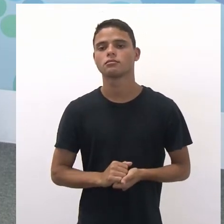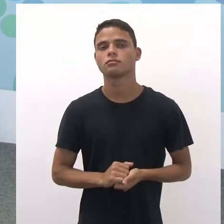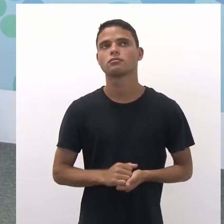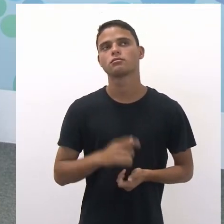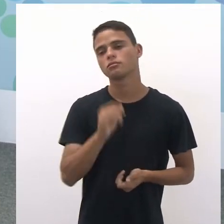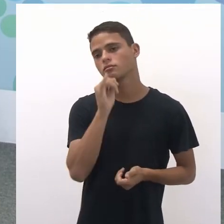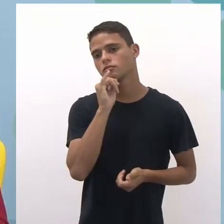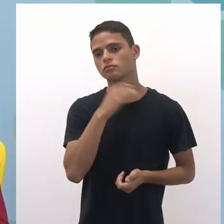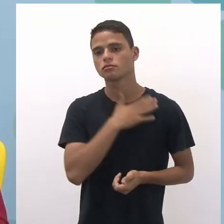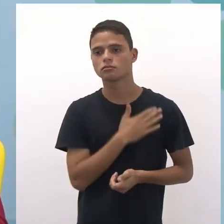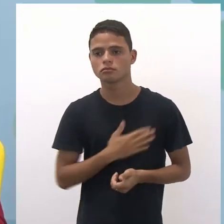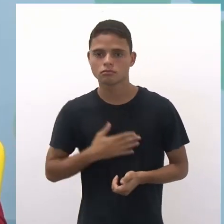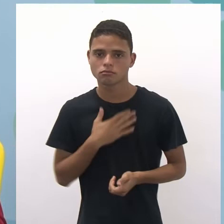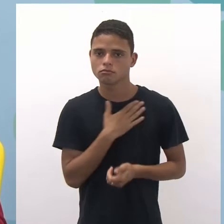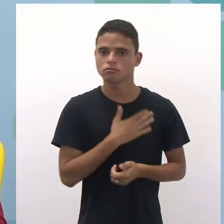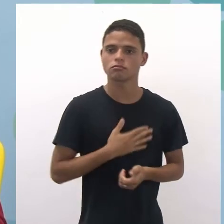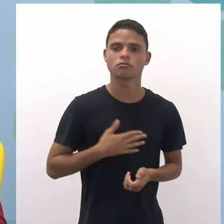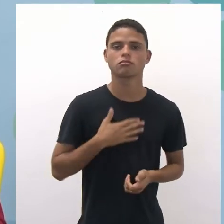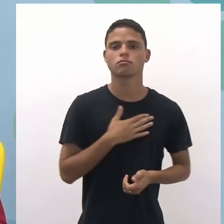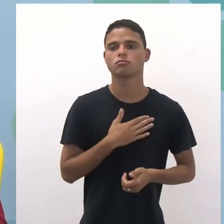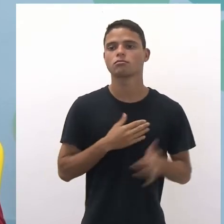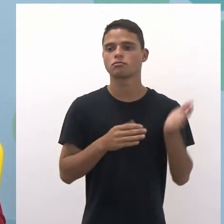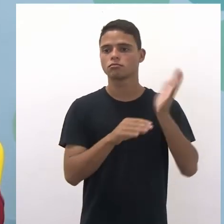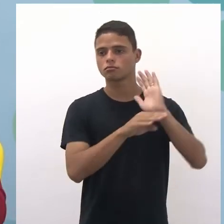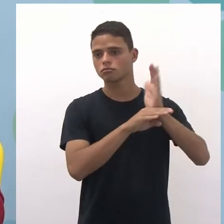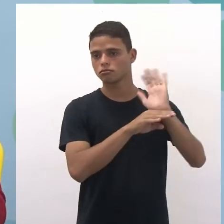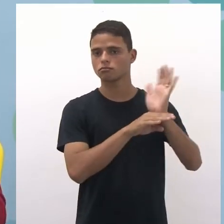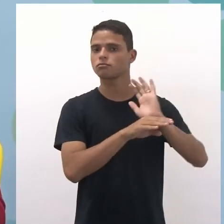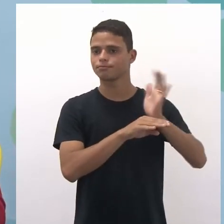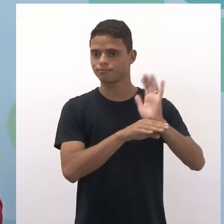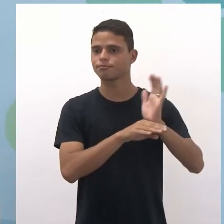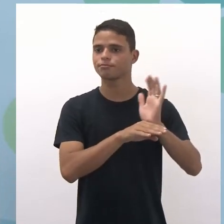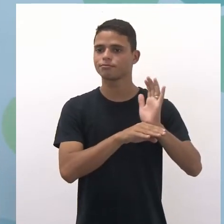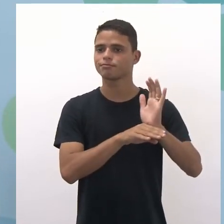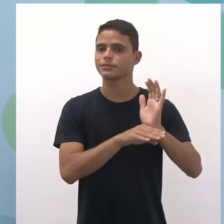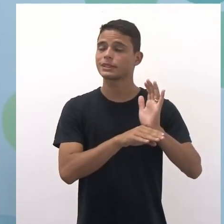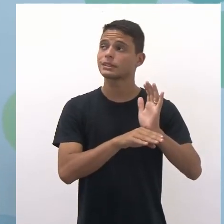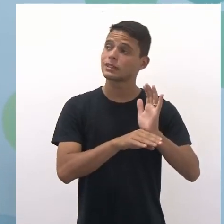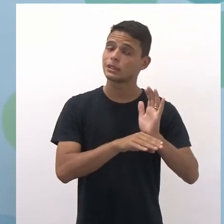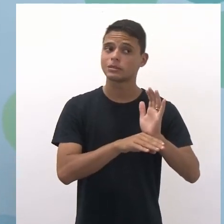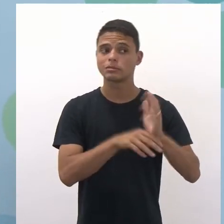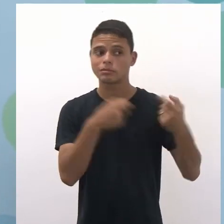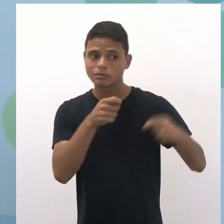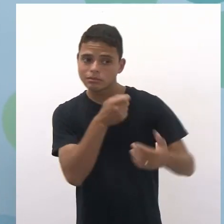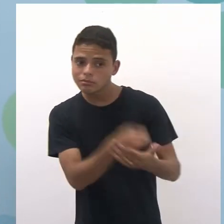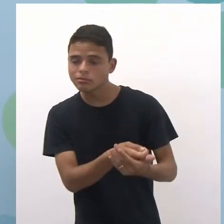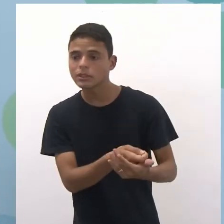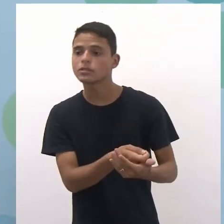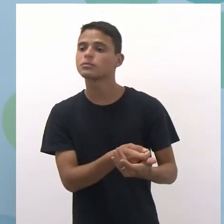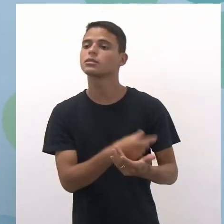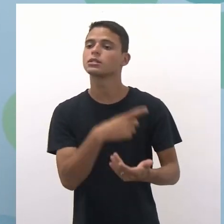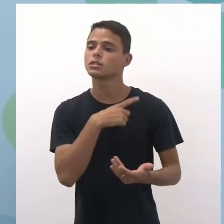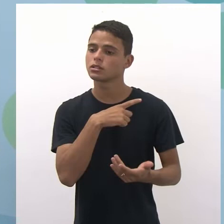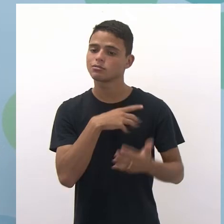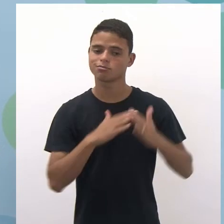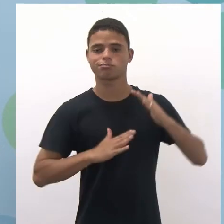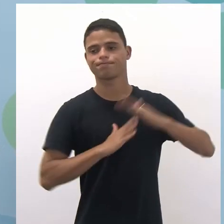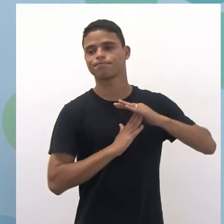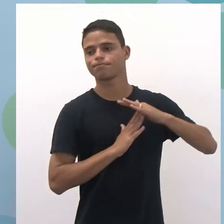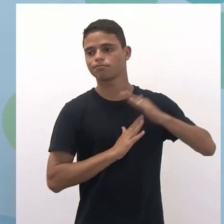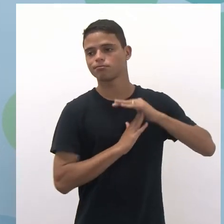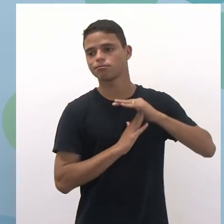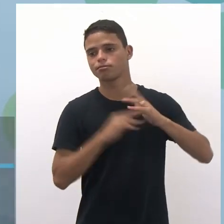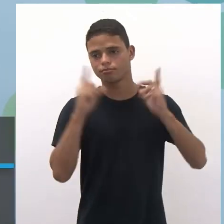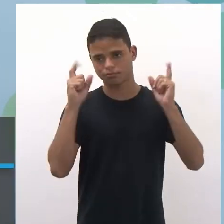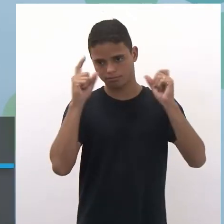filme, mas está no streaming fechado, que é, né, é pago. Então, a gente já sabe que vai ter aí um entrave e uma dificuldade